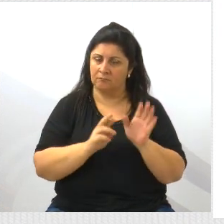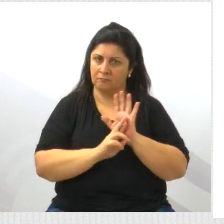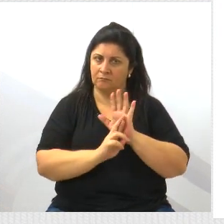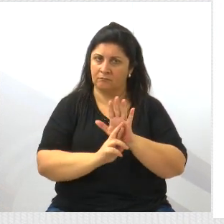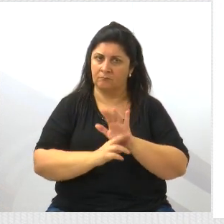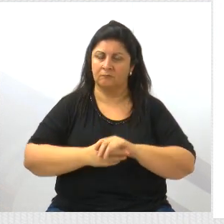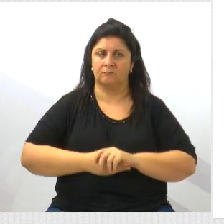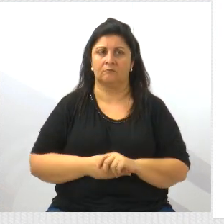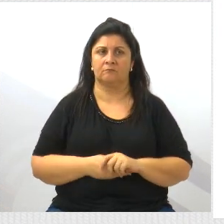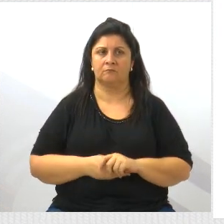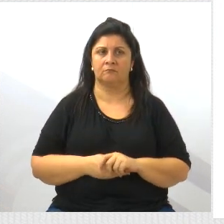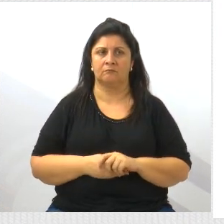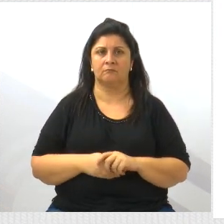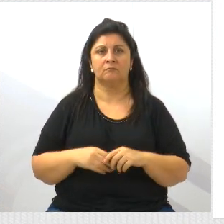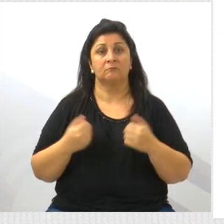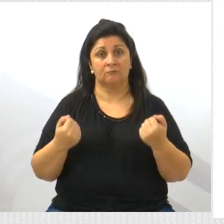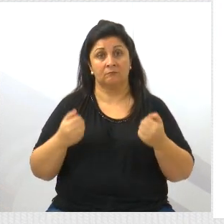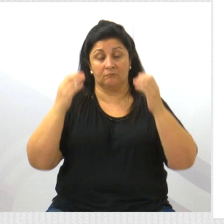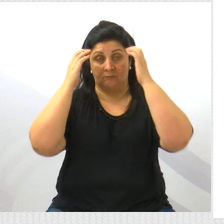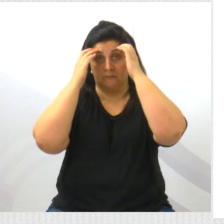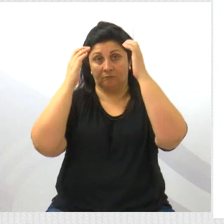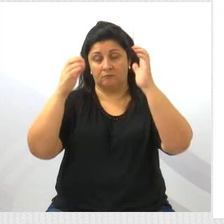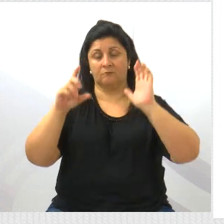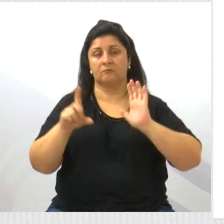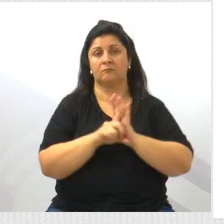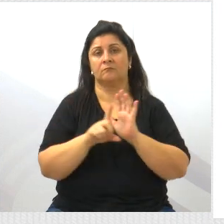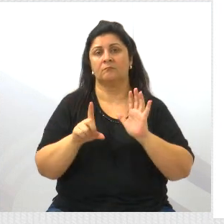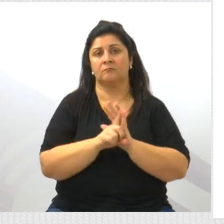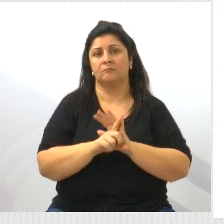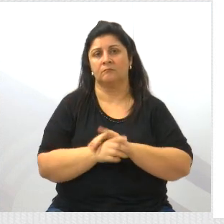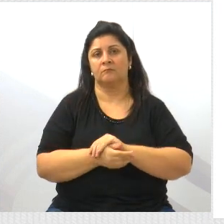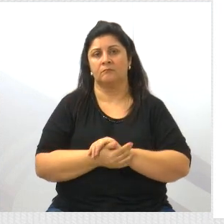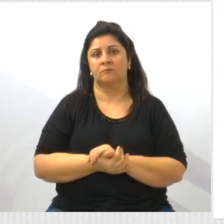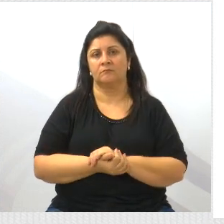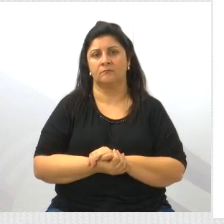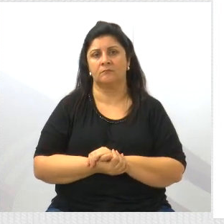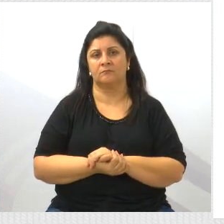conselho, senão eu não atendo a lei e eu não consigo